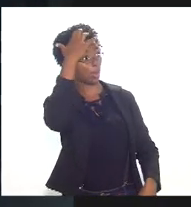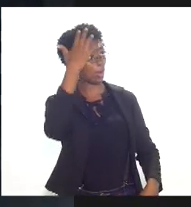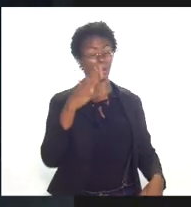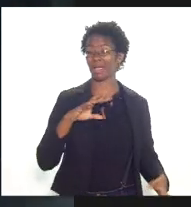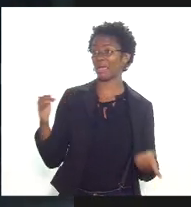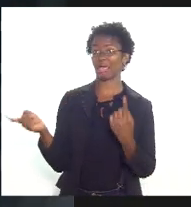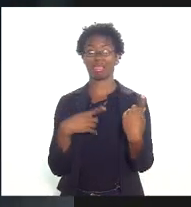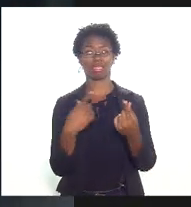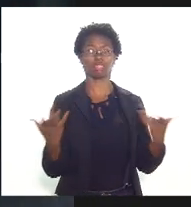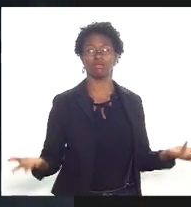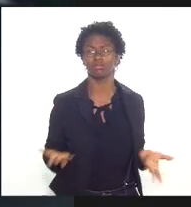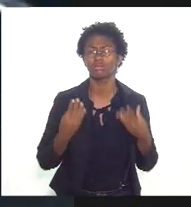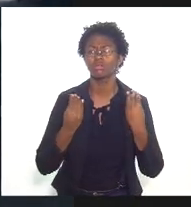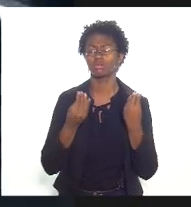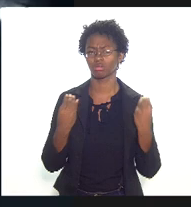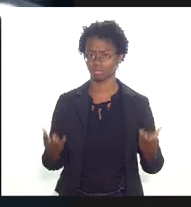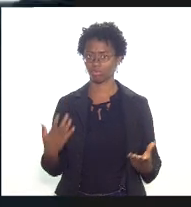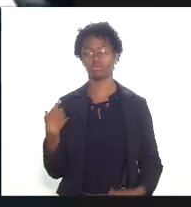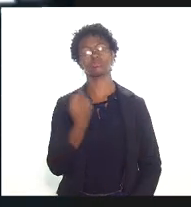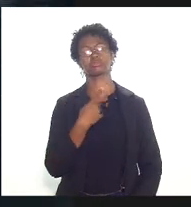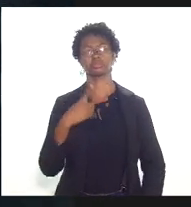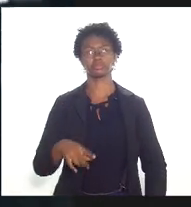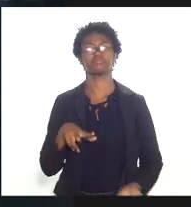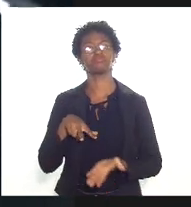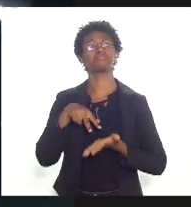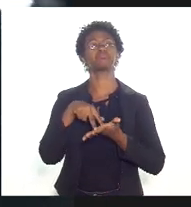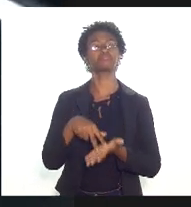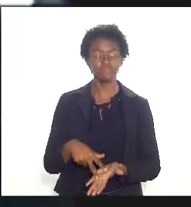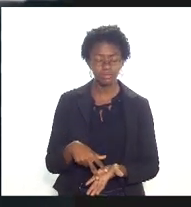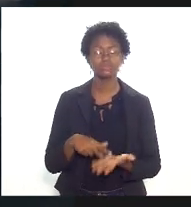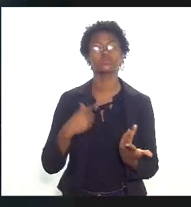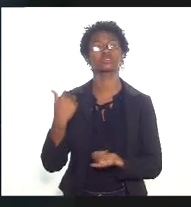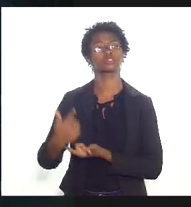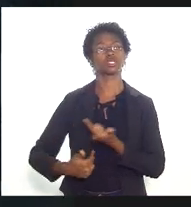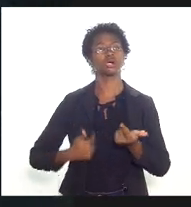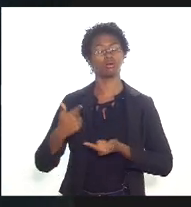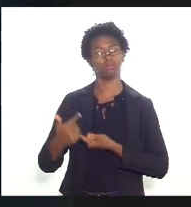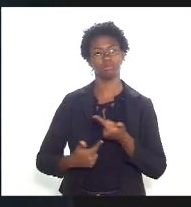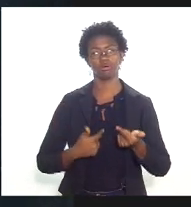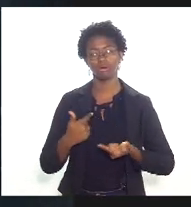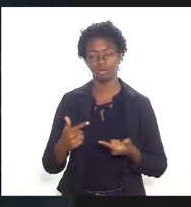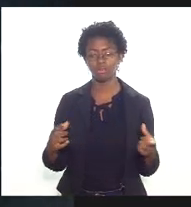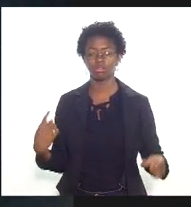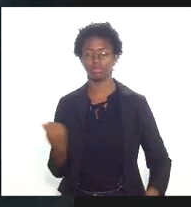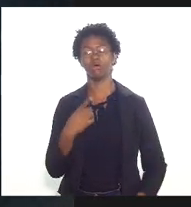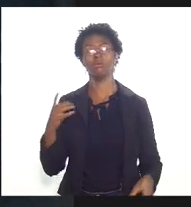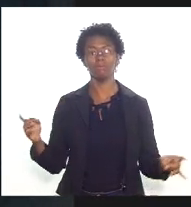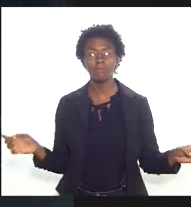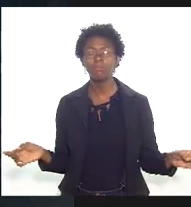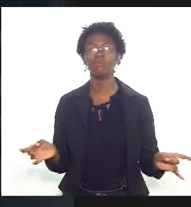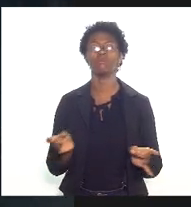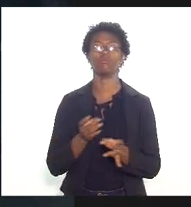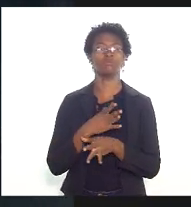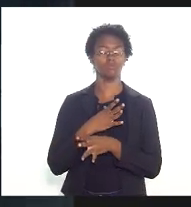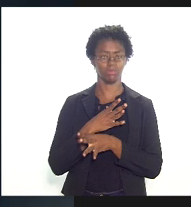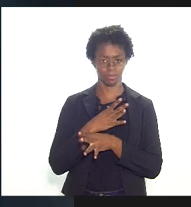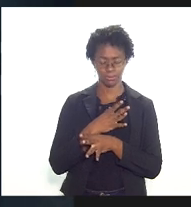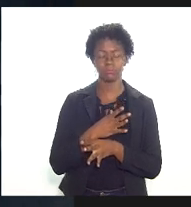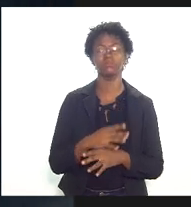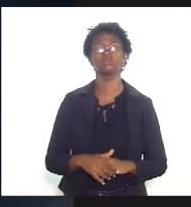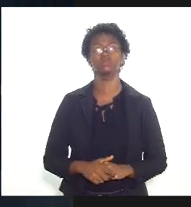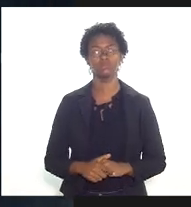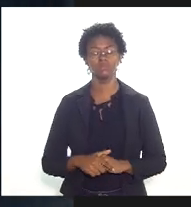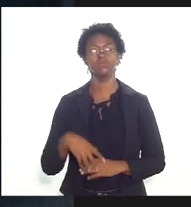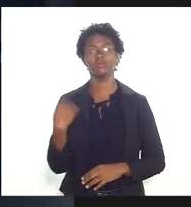ontem lá eu disse pau cumprimos o nosso papel nós estamos já está pronta as alegações finais que nós vamos dar de entrada o